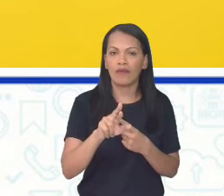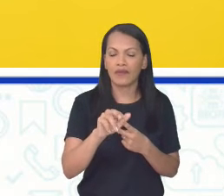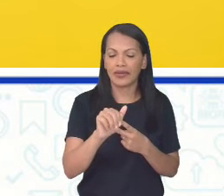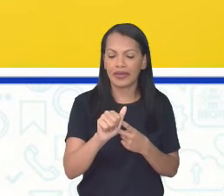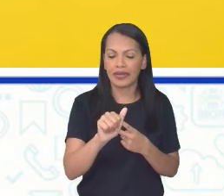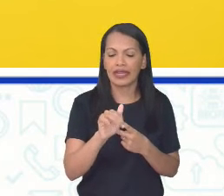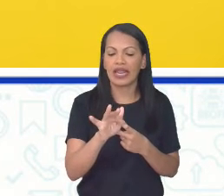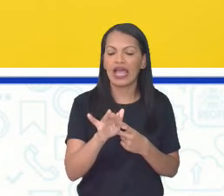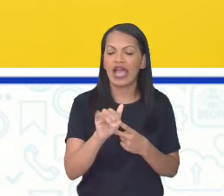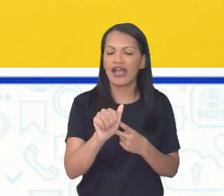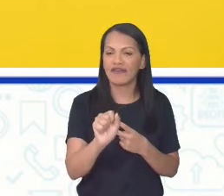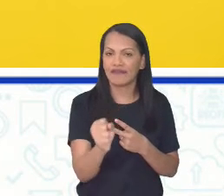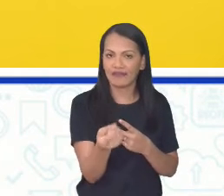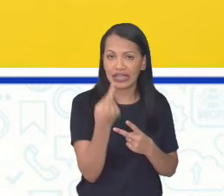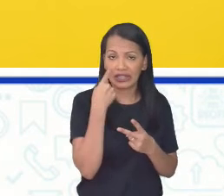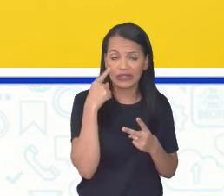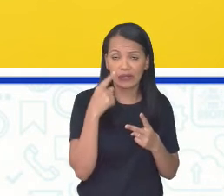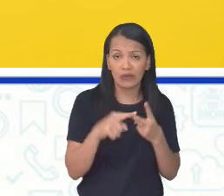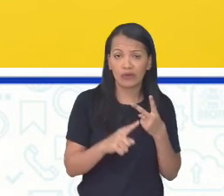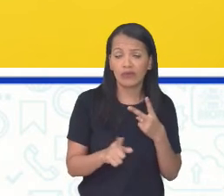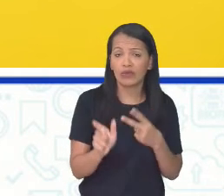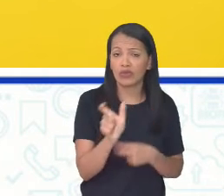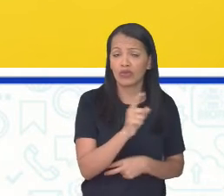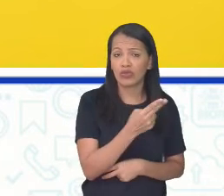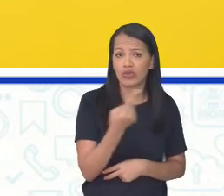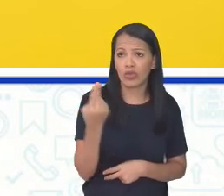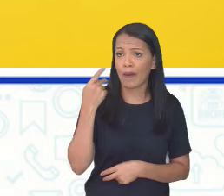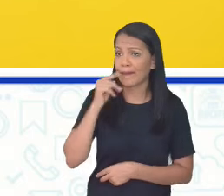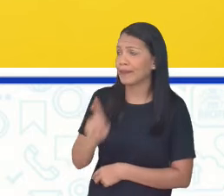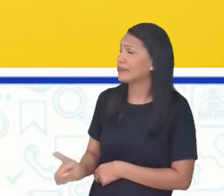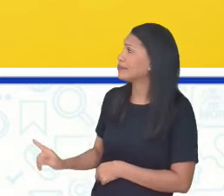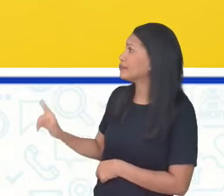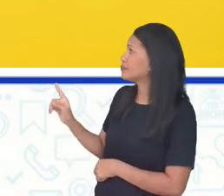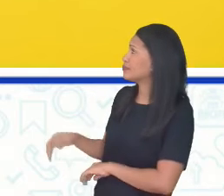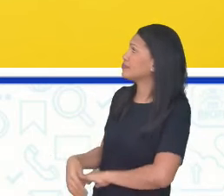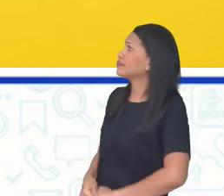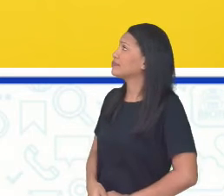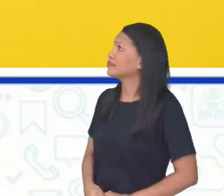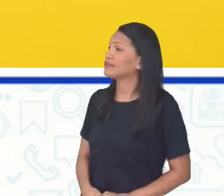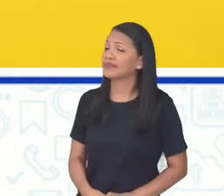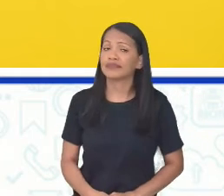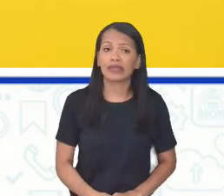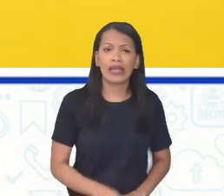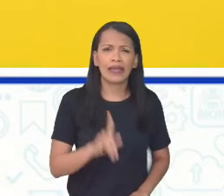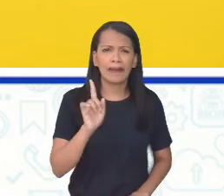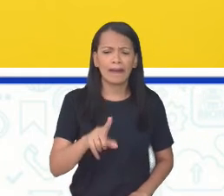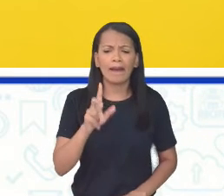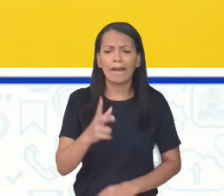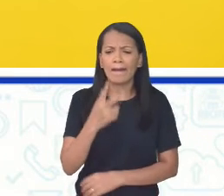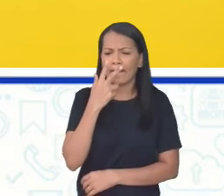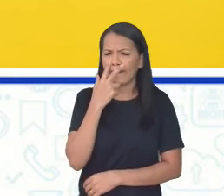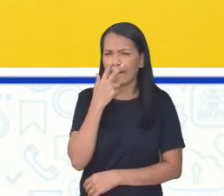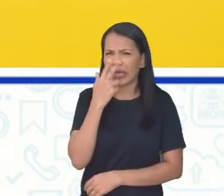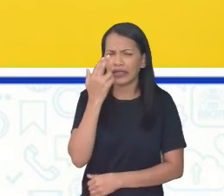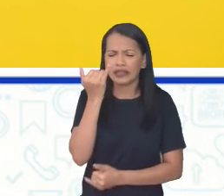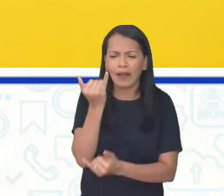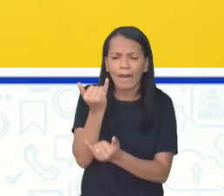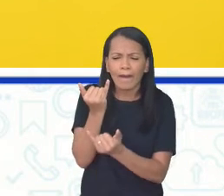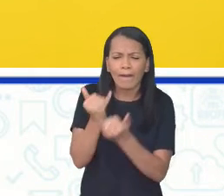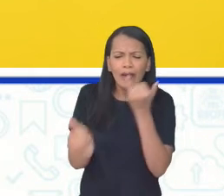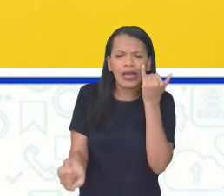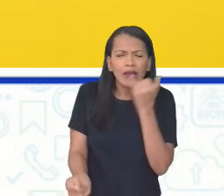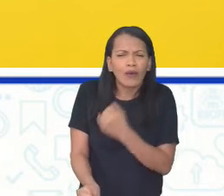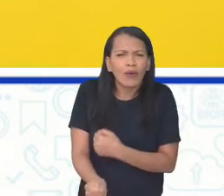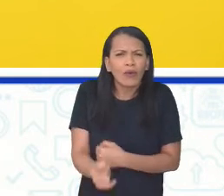homófonas e homógrafas. Parece, não é, quase, né, quase iguais, mas